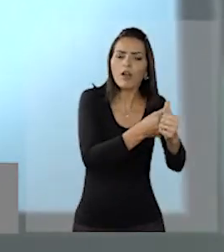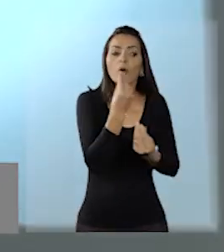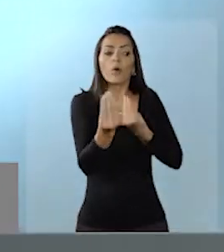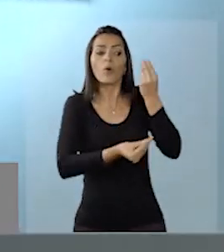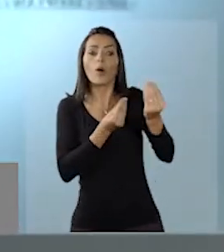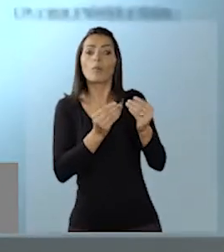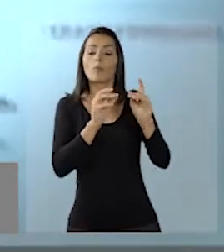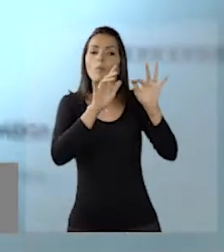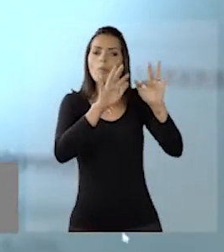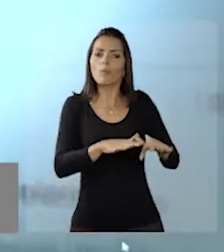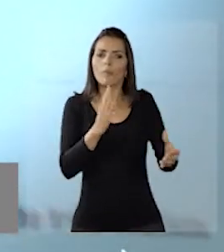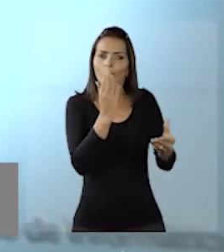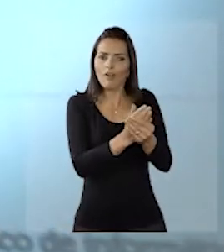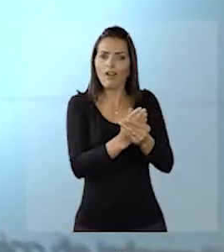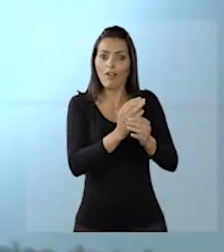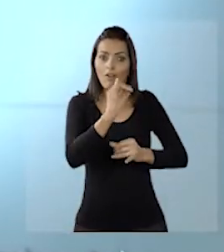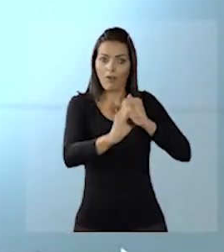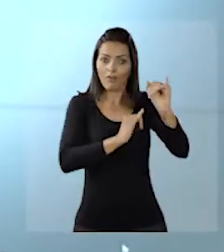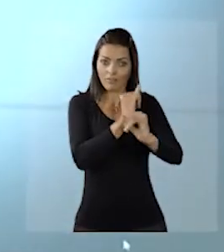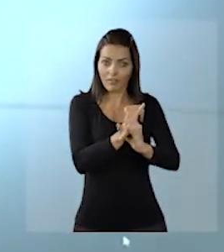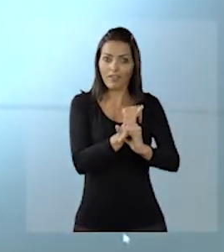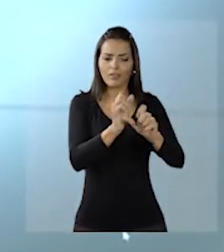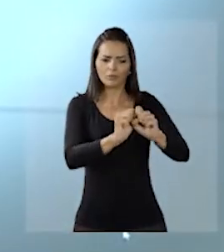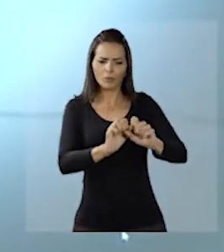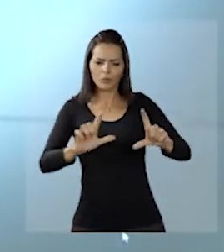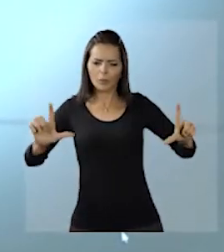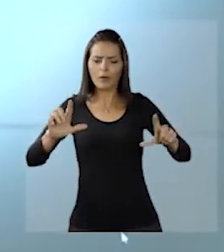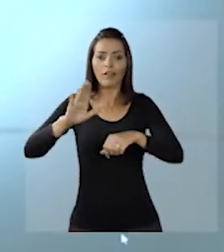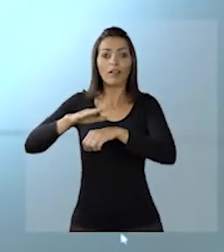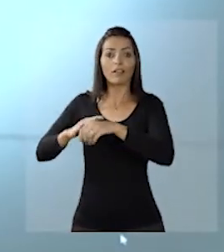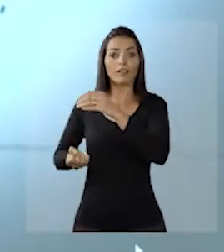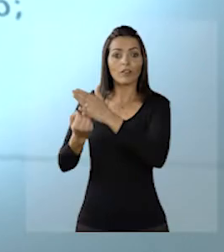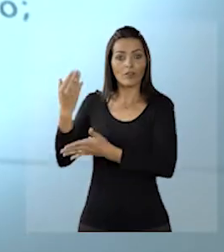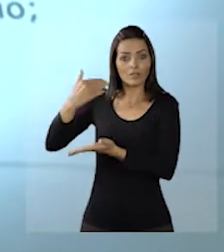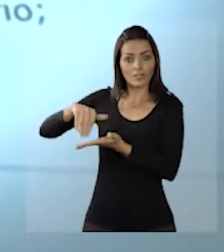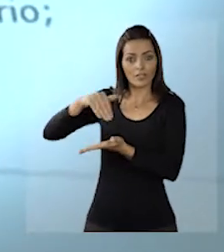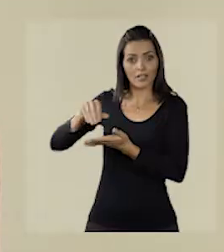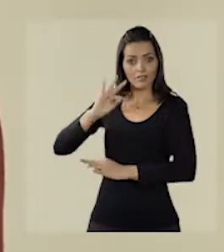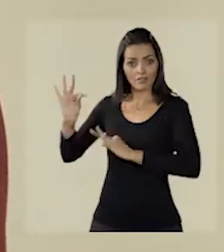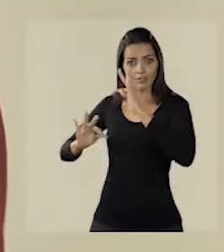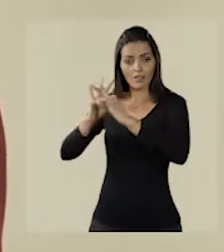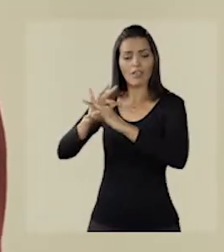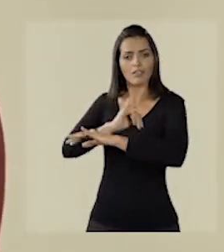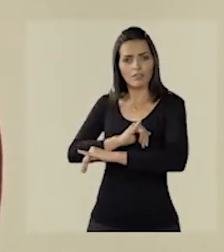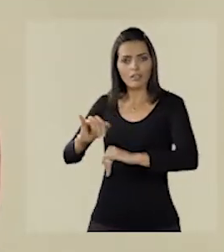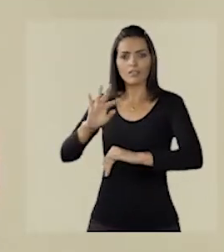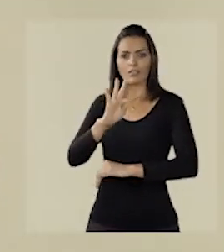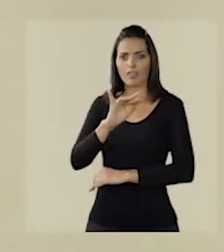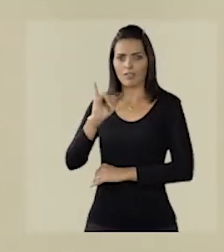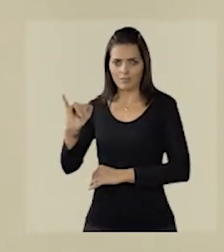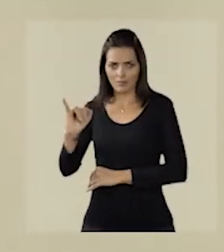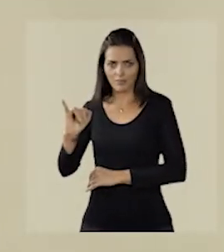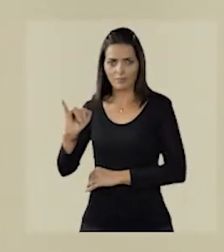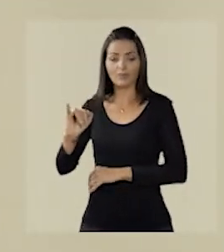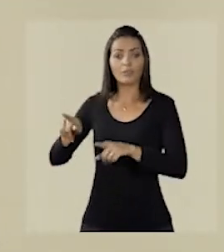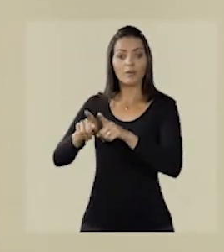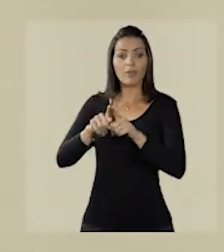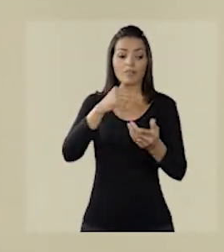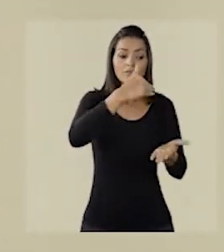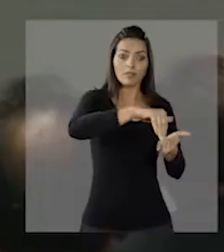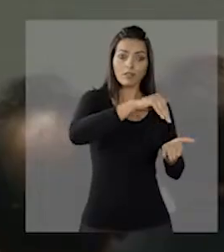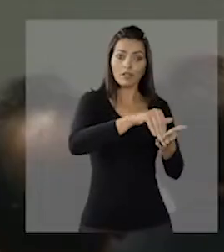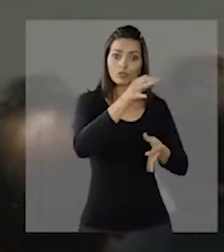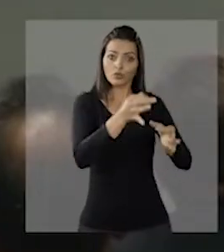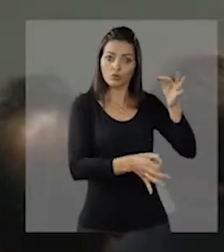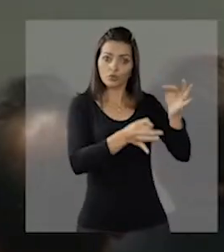de processos online. A plataforma, desenvolvida pela Secretaria de Tecnologia de Informação e Comunicação e pela